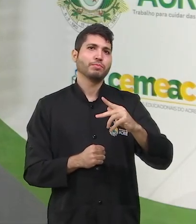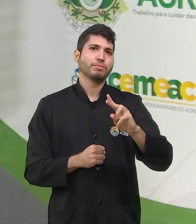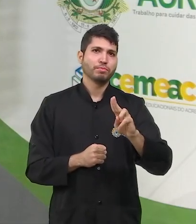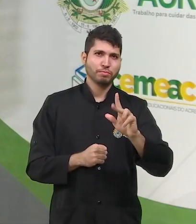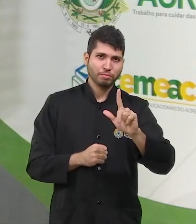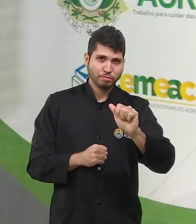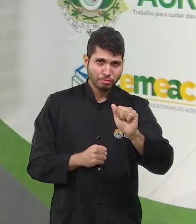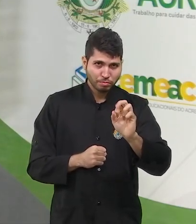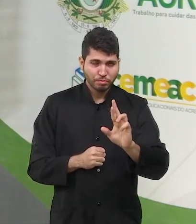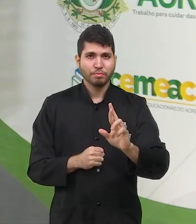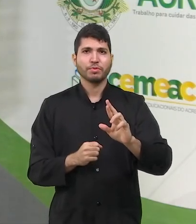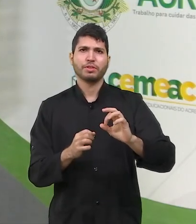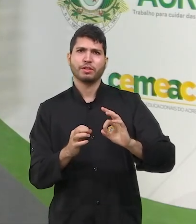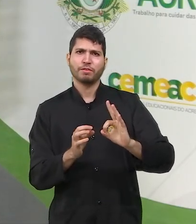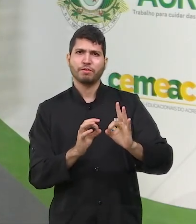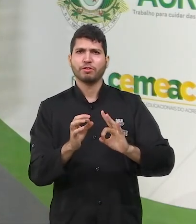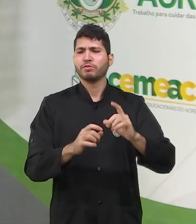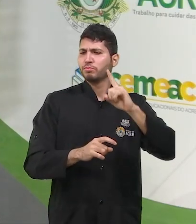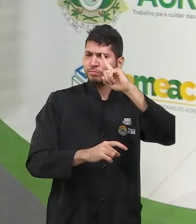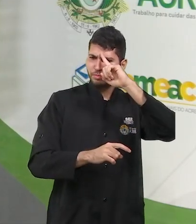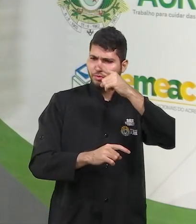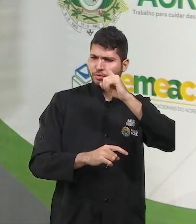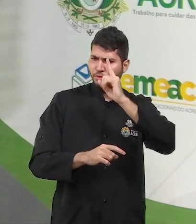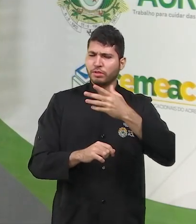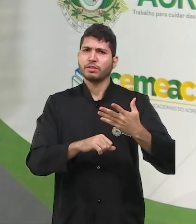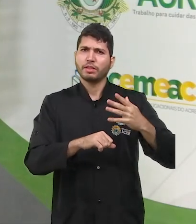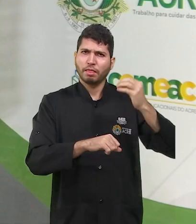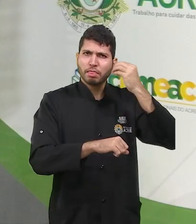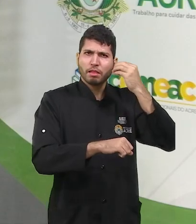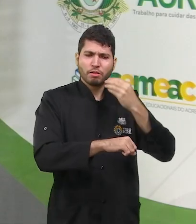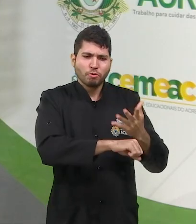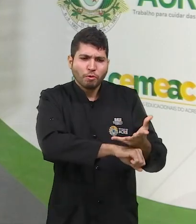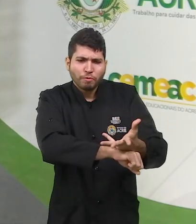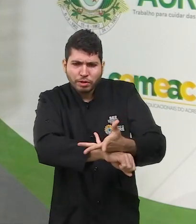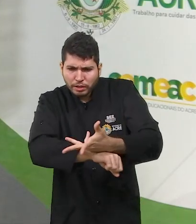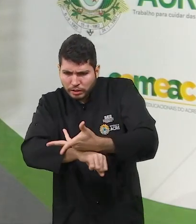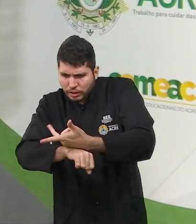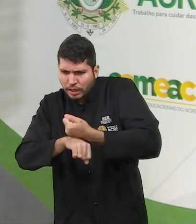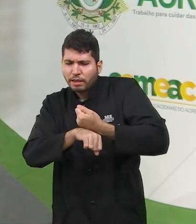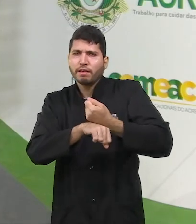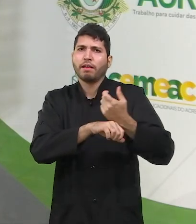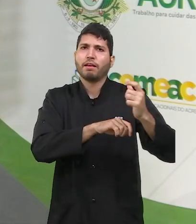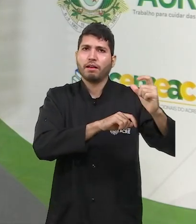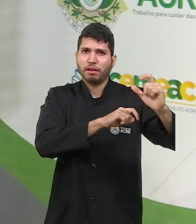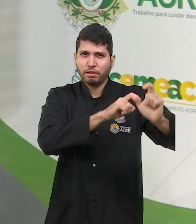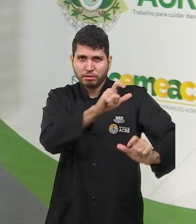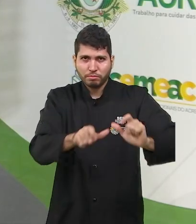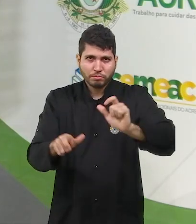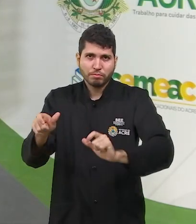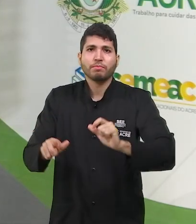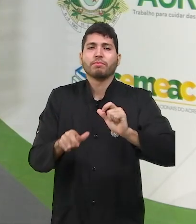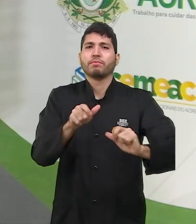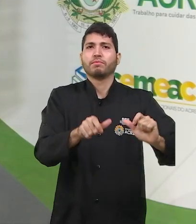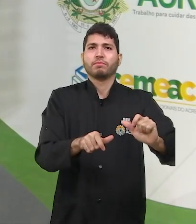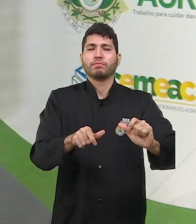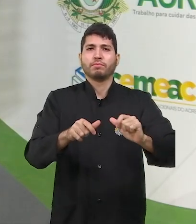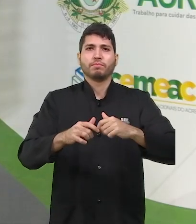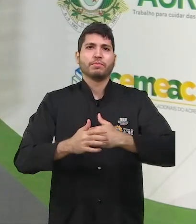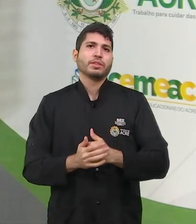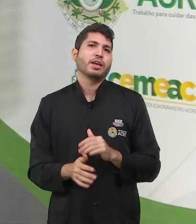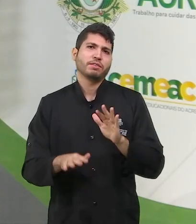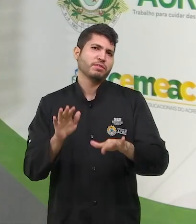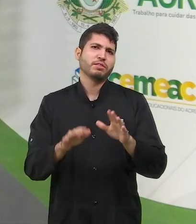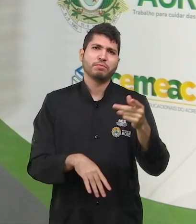acaba determinando aí o que as pessoas querem comprar. Muitas vezes ela pode determinar também aquilo que a pessoa nem